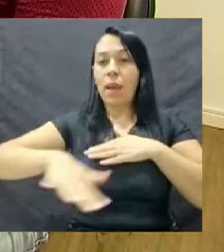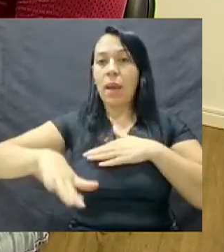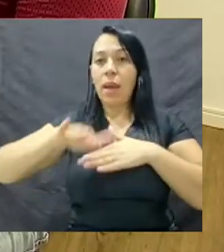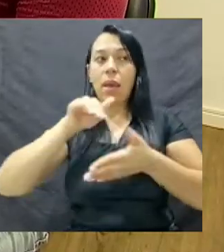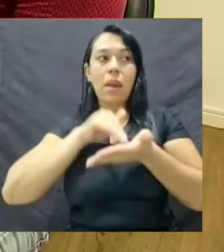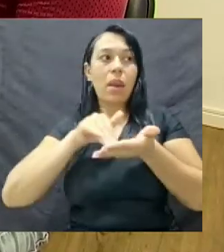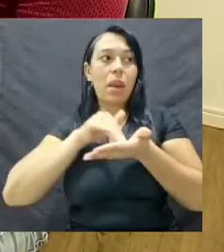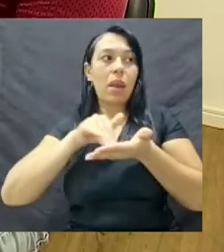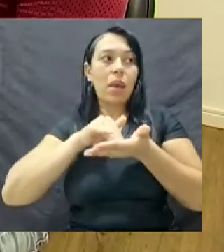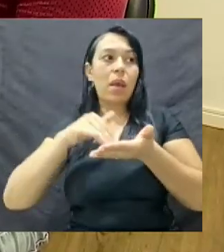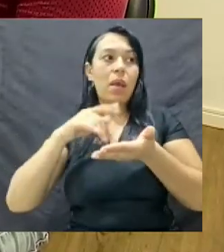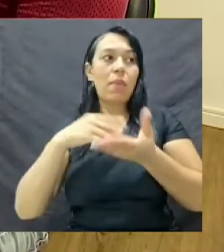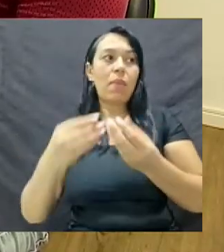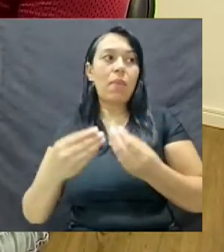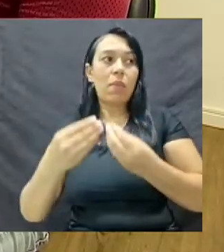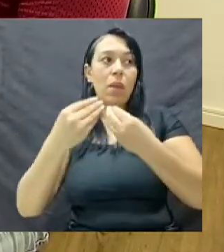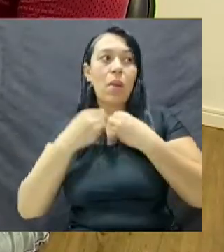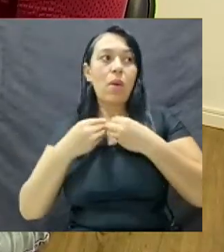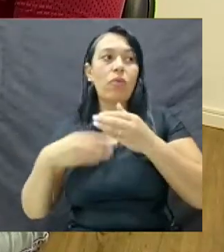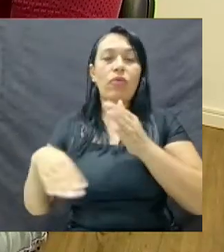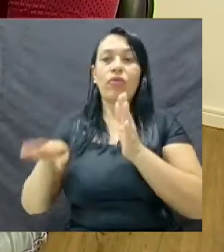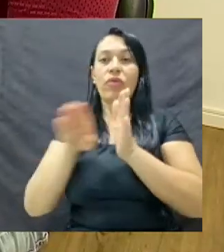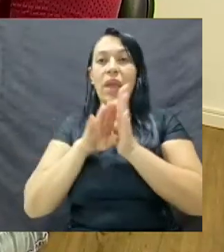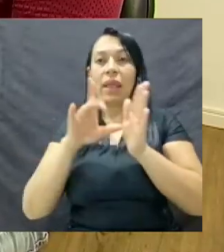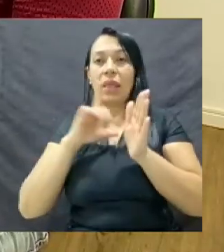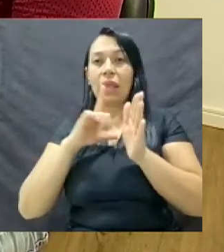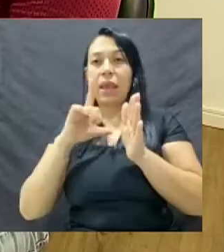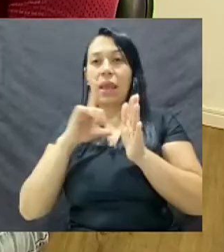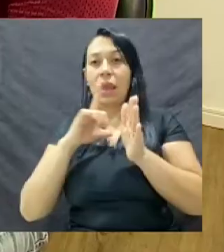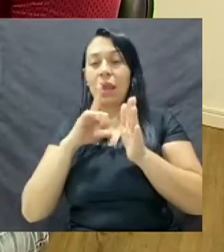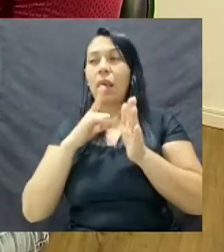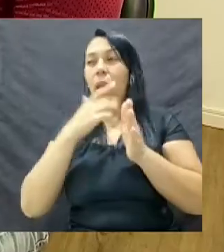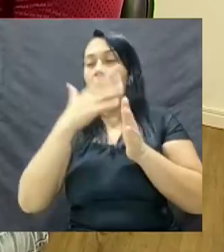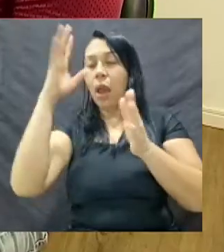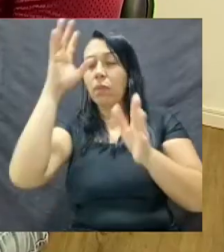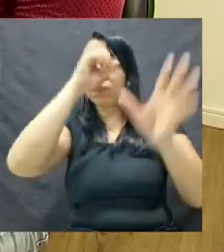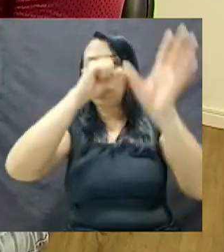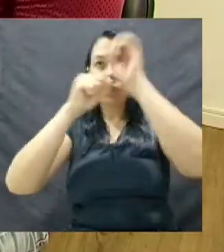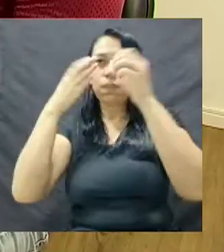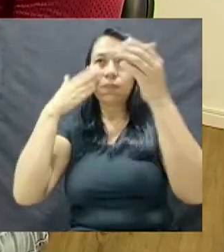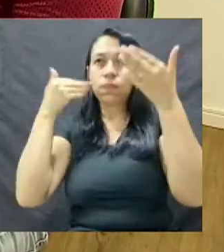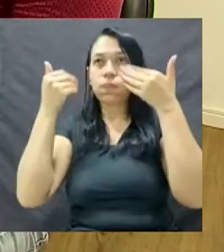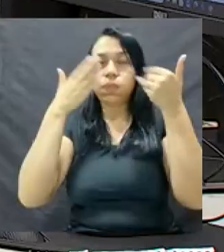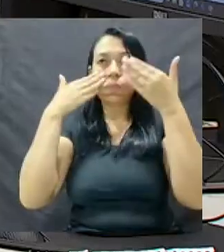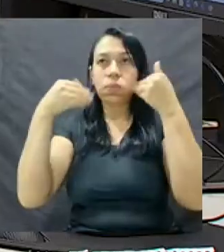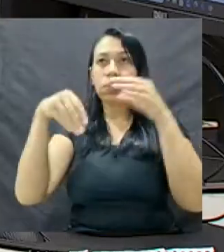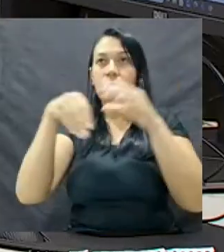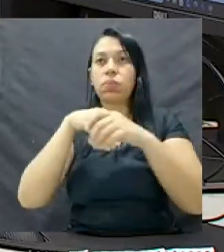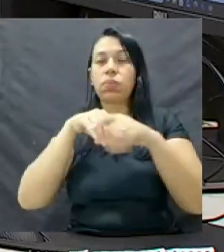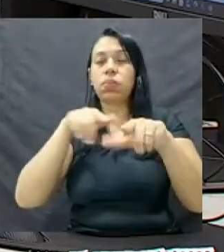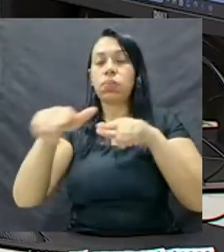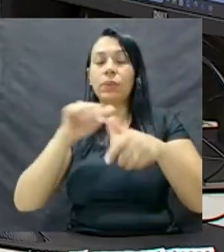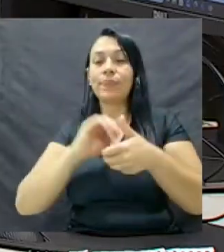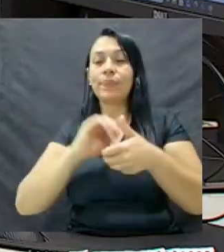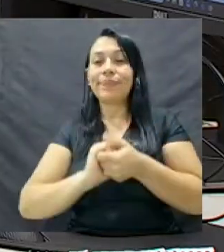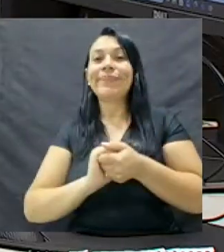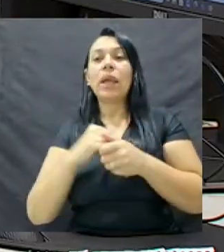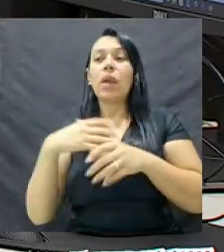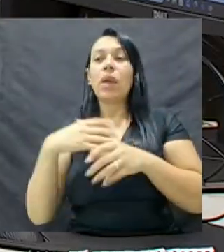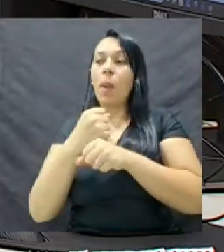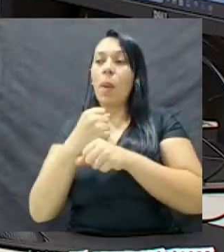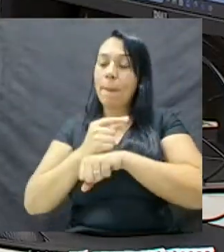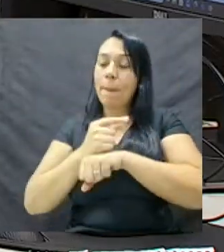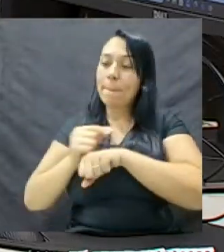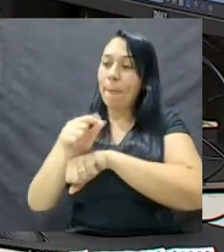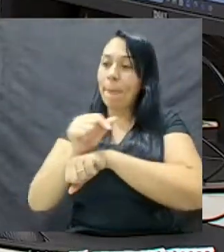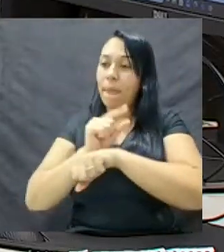uma similaridade com o trabalho que era executado. Como contador de formação, entrei aqui como analista contador, que é meu cargo